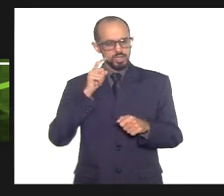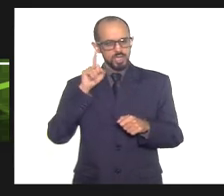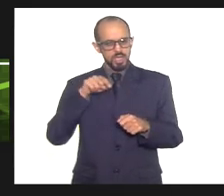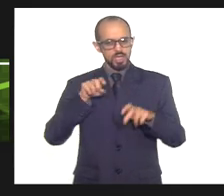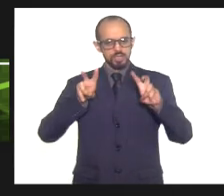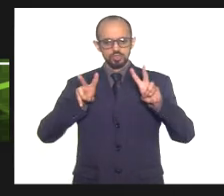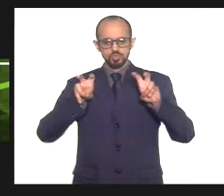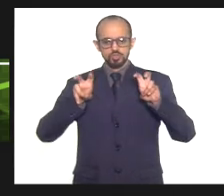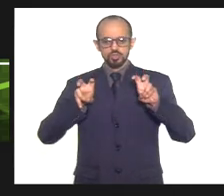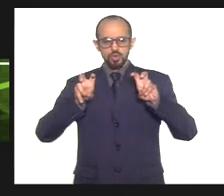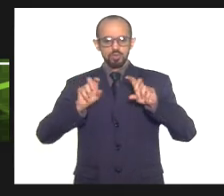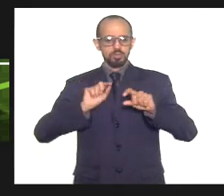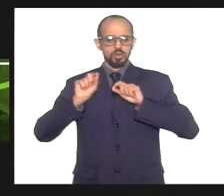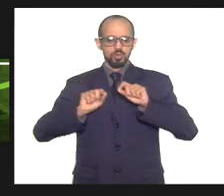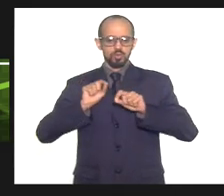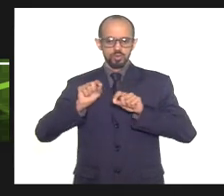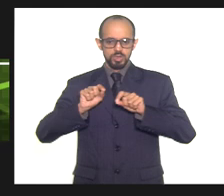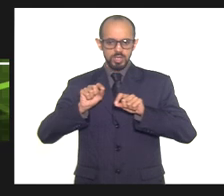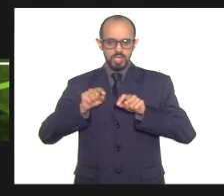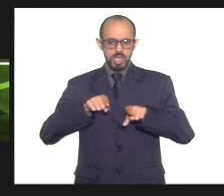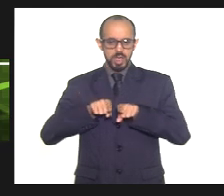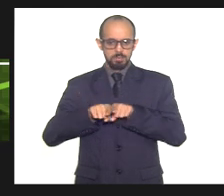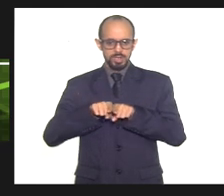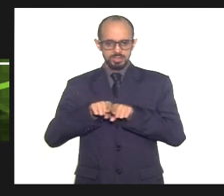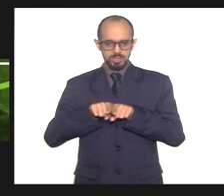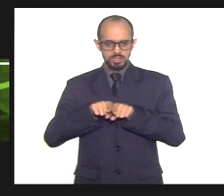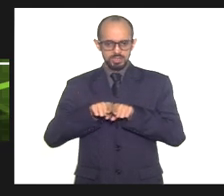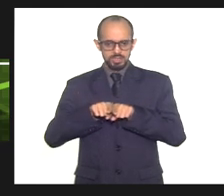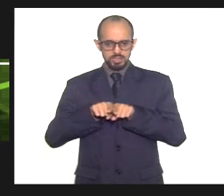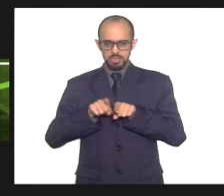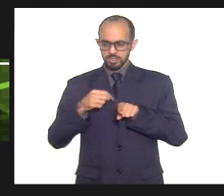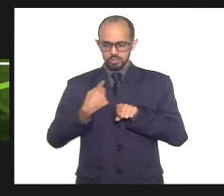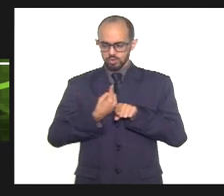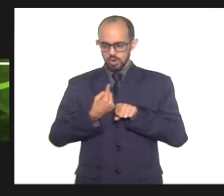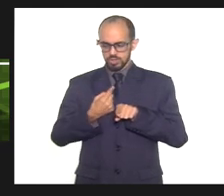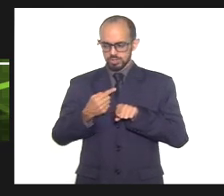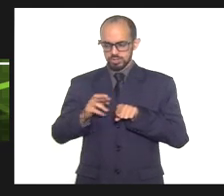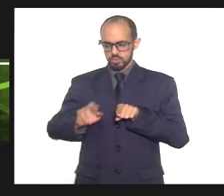Cláudio, especificamente à parceria onde não somos operadores.